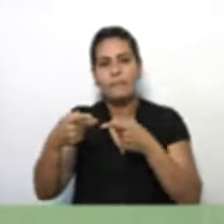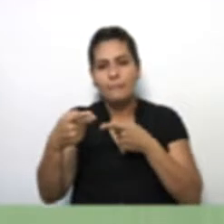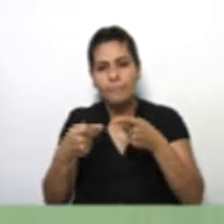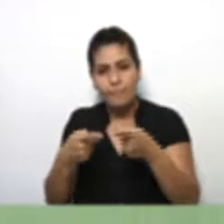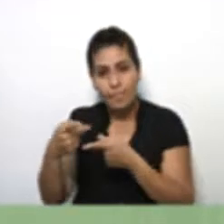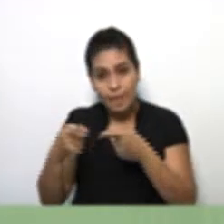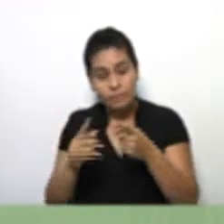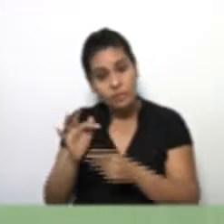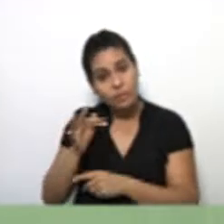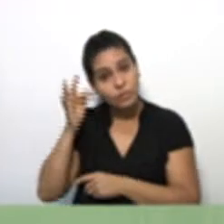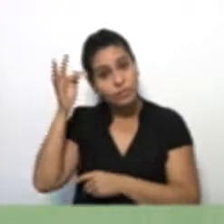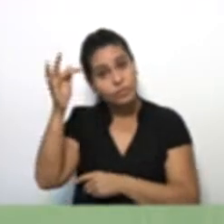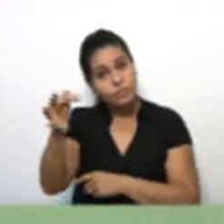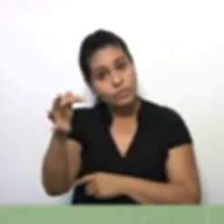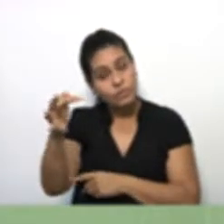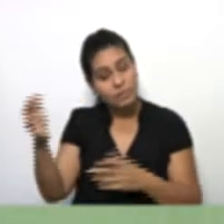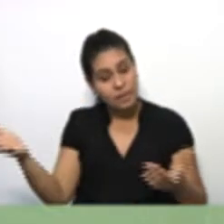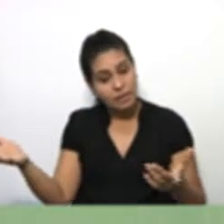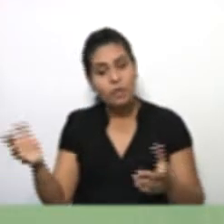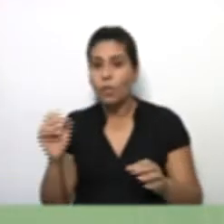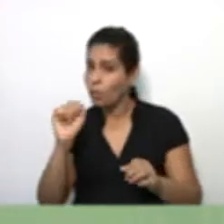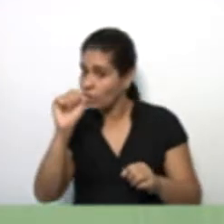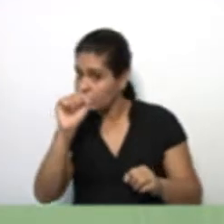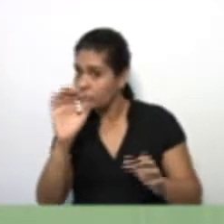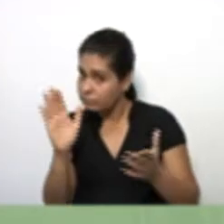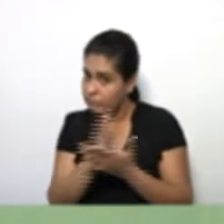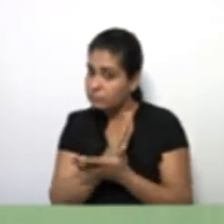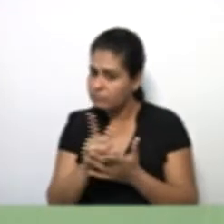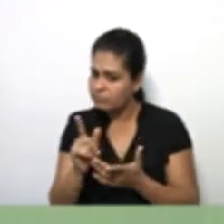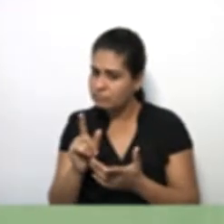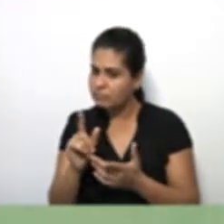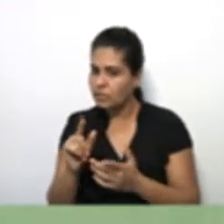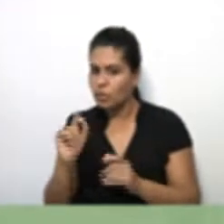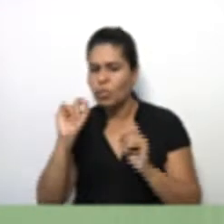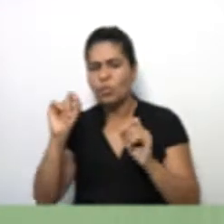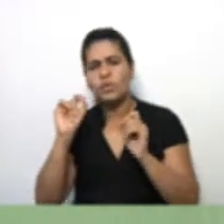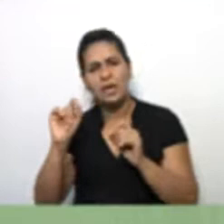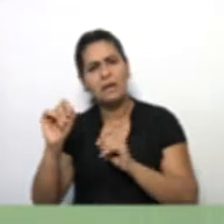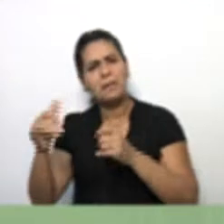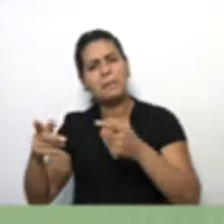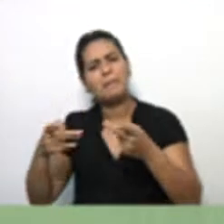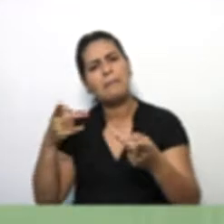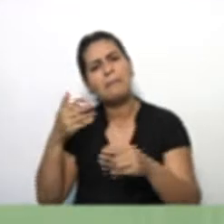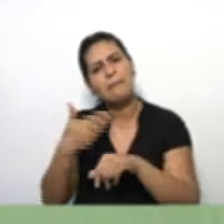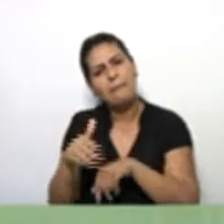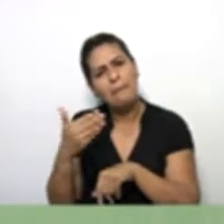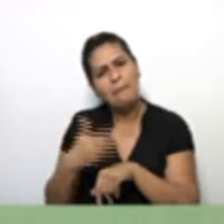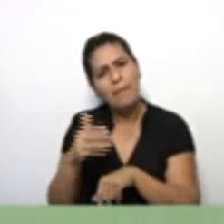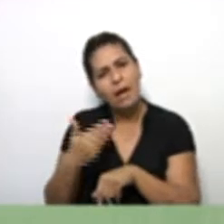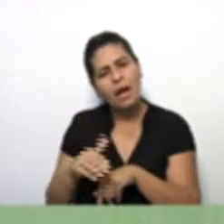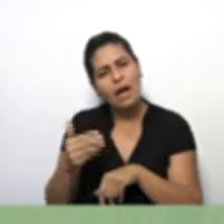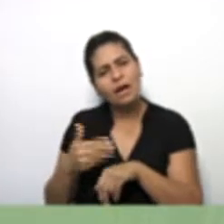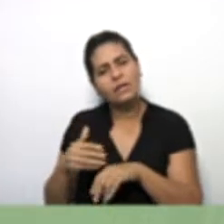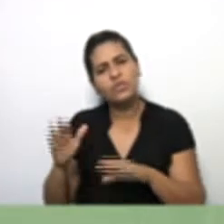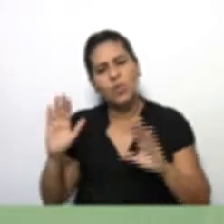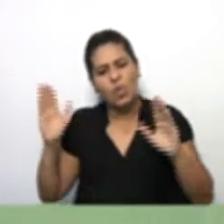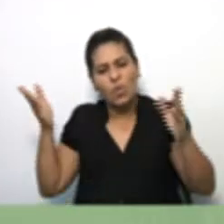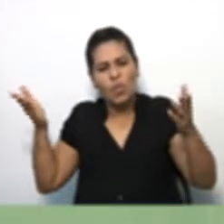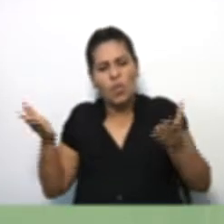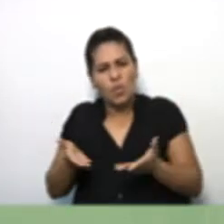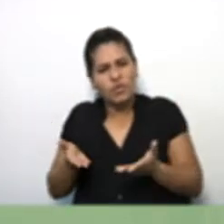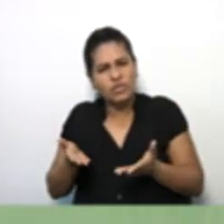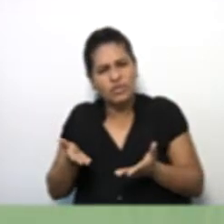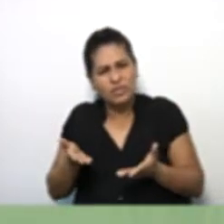quê? Futuramente, opa, está indo bem, o que será colocado em prática, ixi,